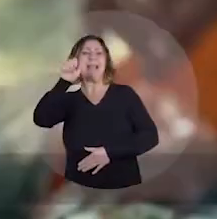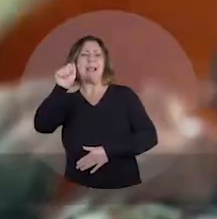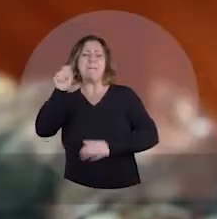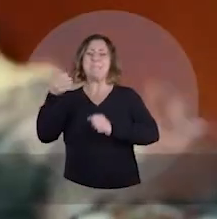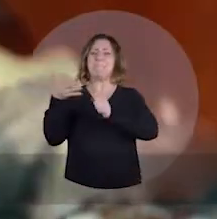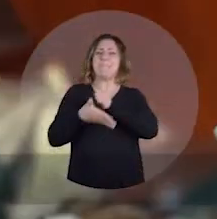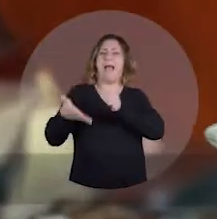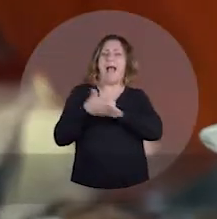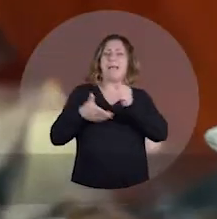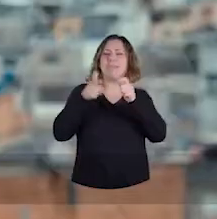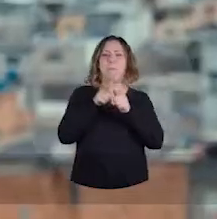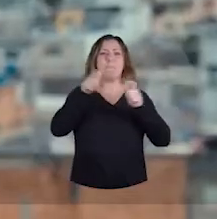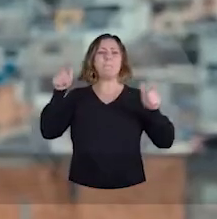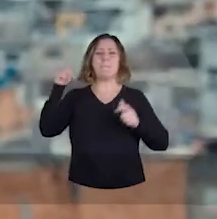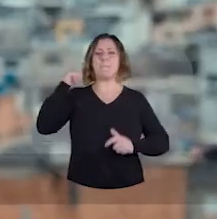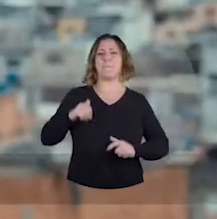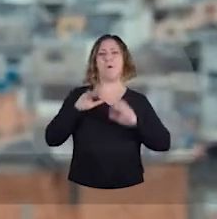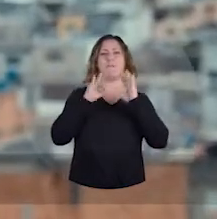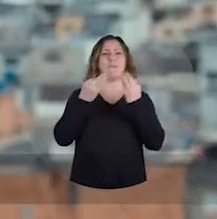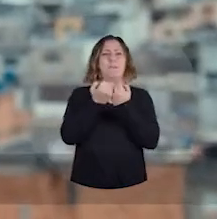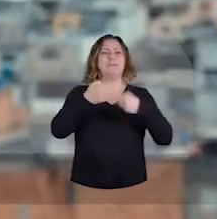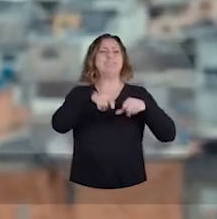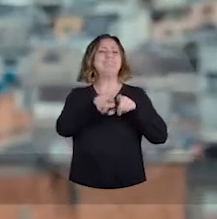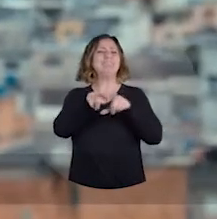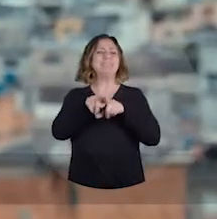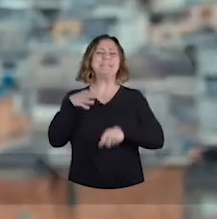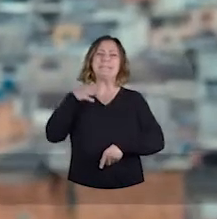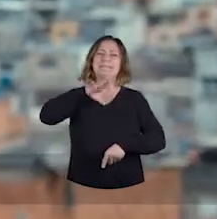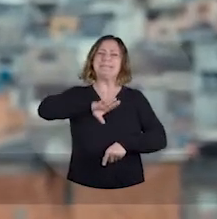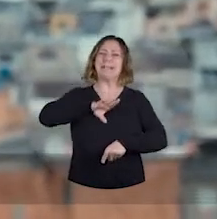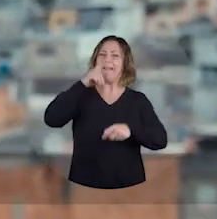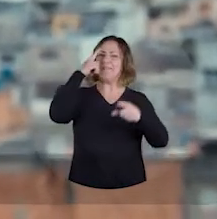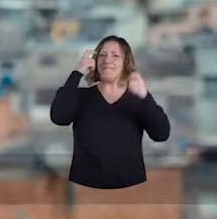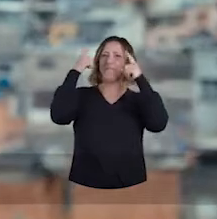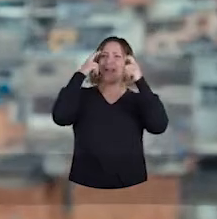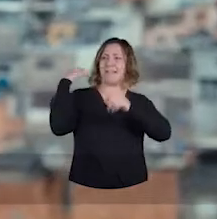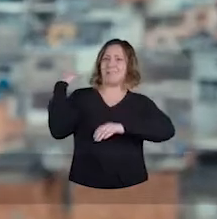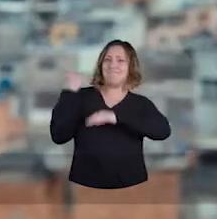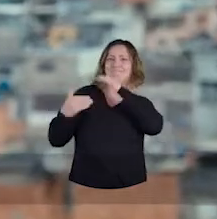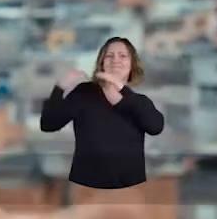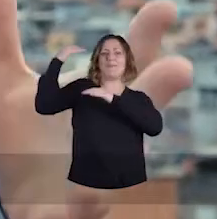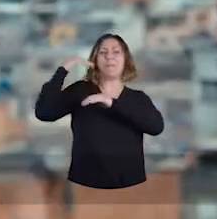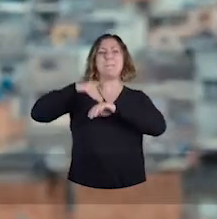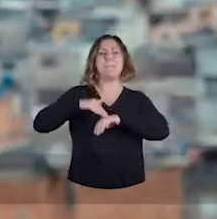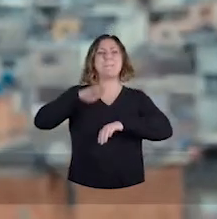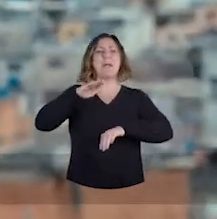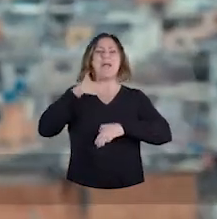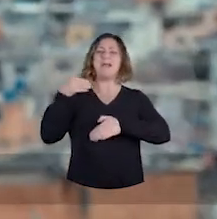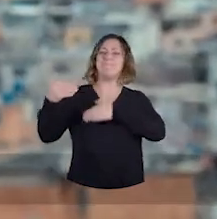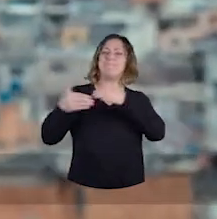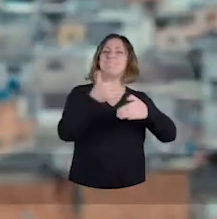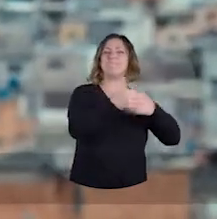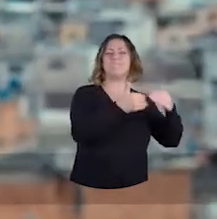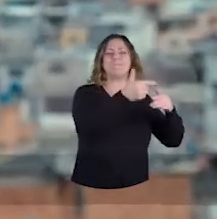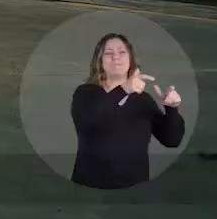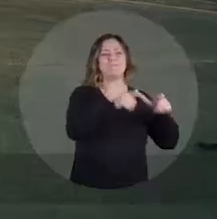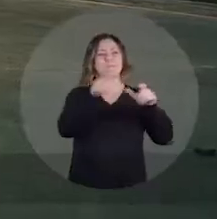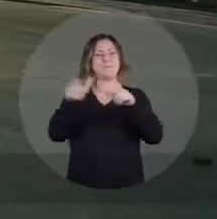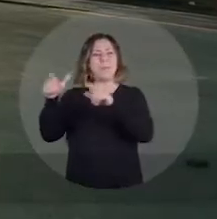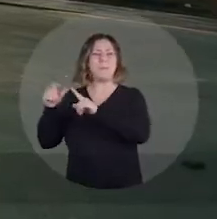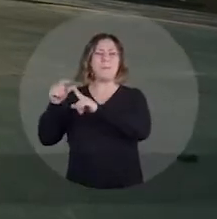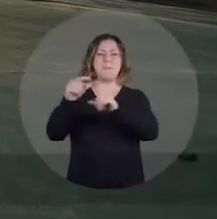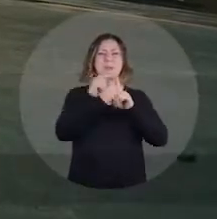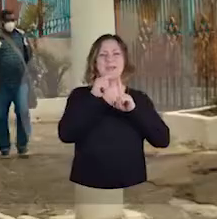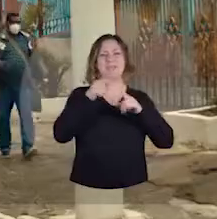ampliar o bolsa família essa cidade só vai se Reinventar e revolucionar a partir dos bairros e a